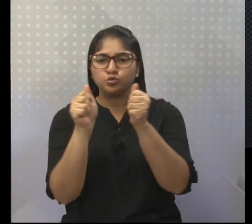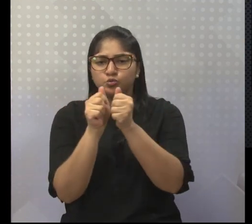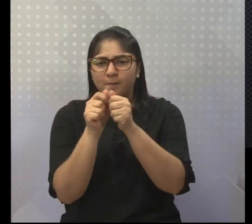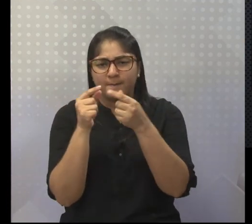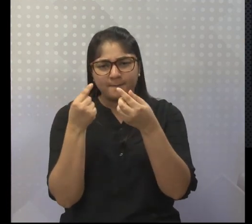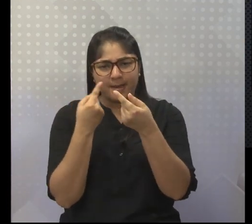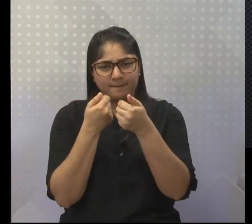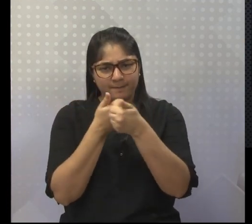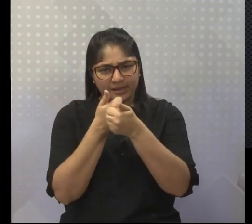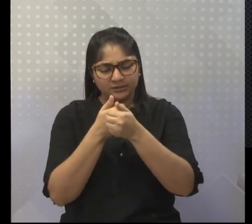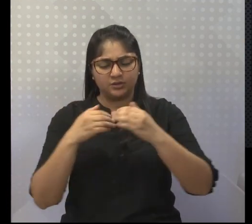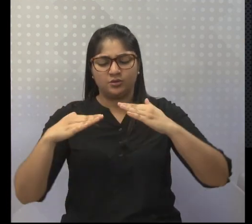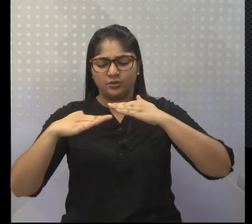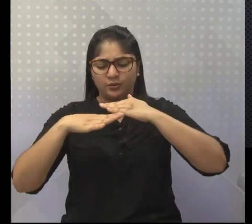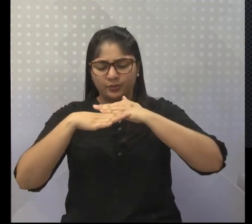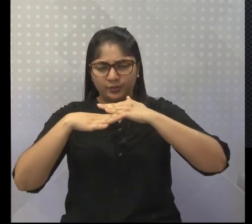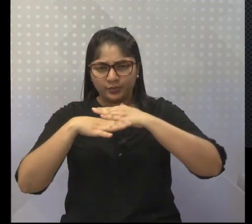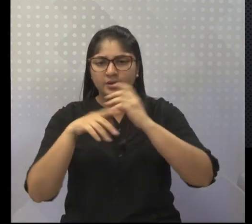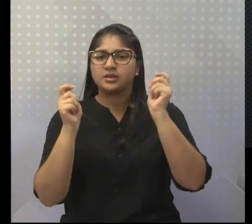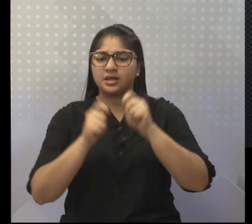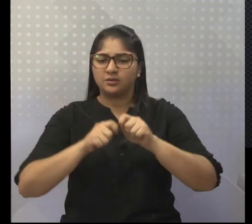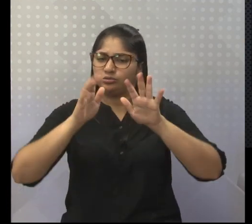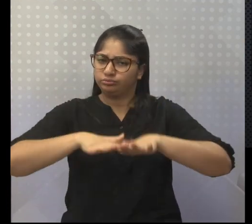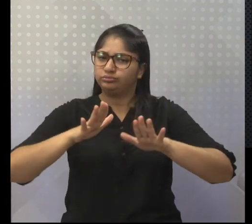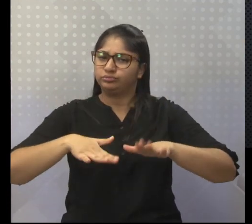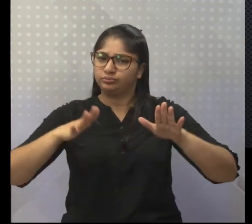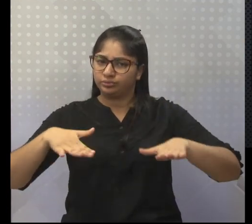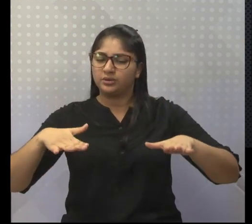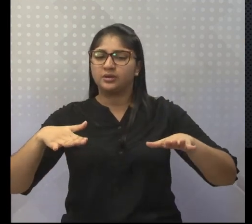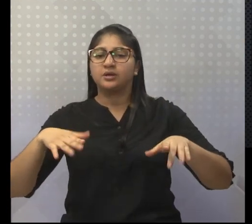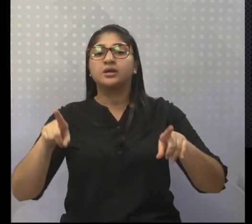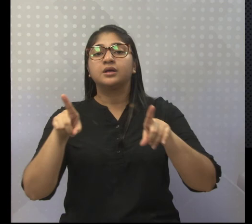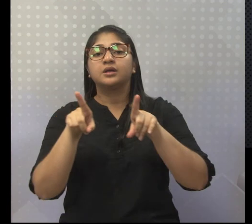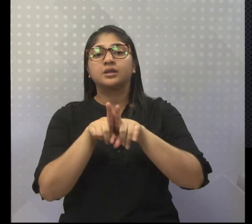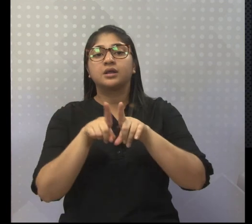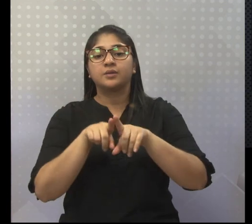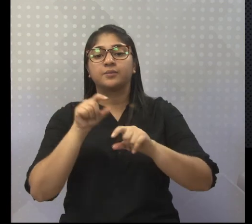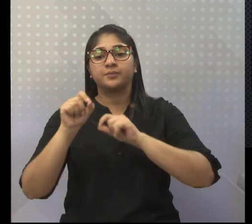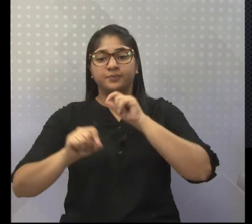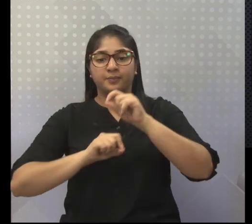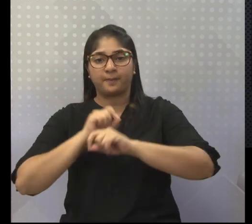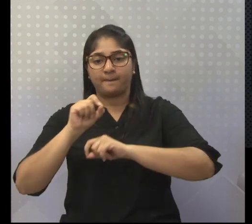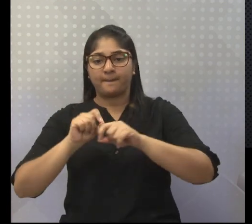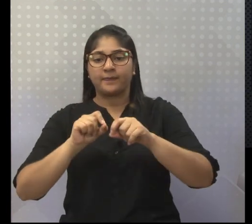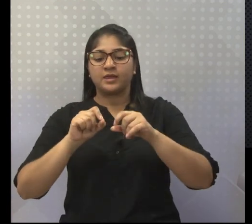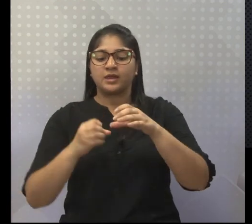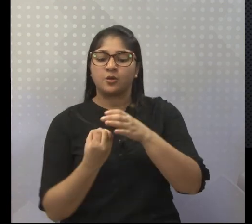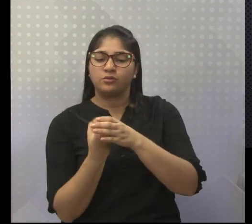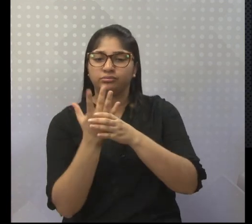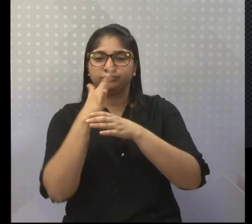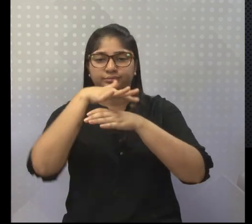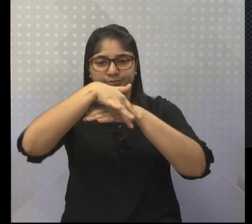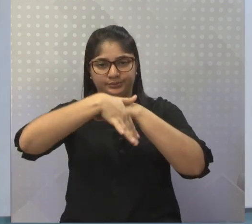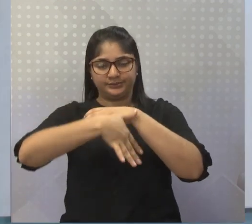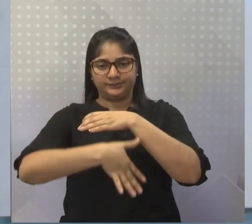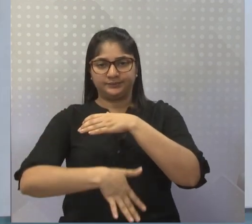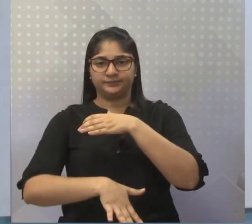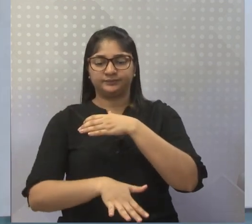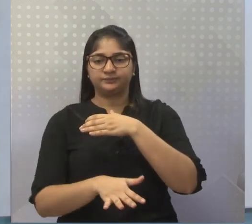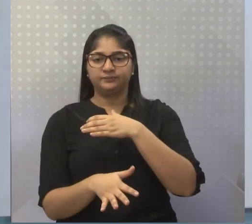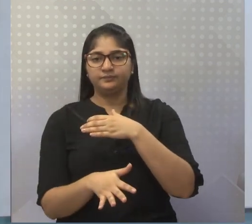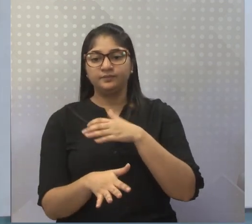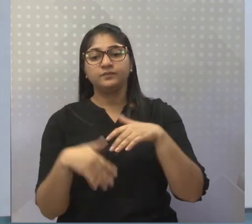movimento provoca também muitos terremotos e provoca também a presença de muito muitas erupções vulcânicas tá